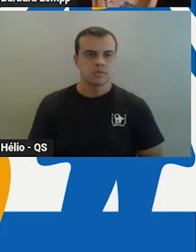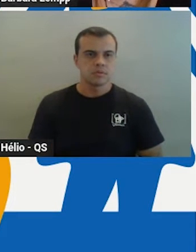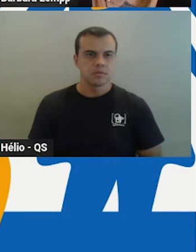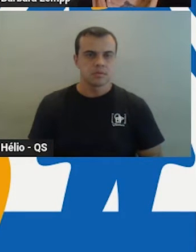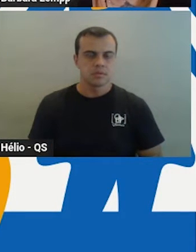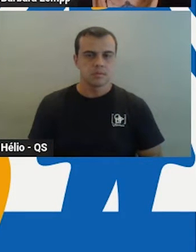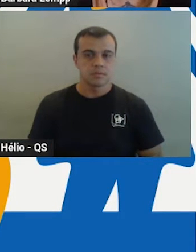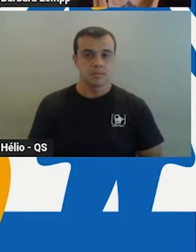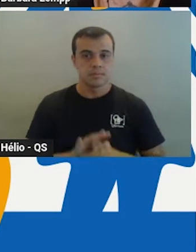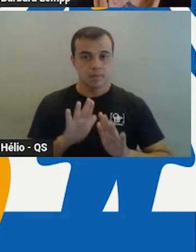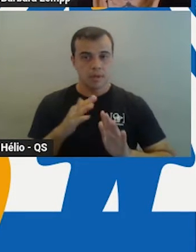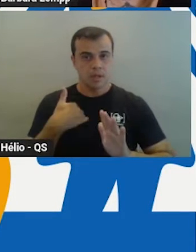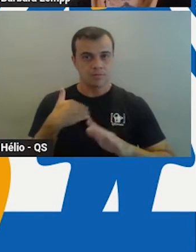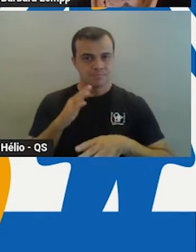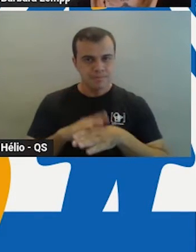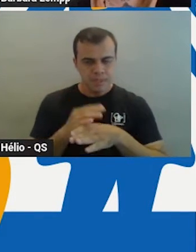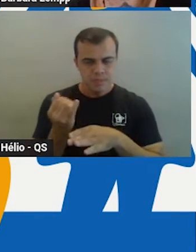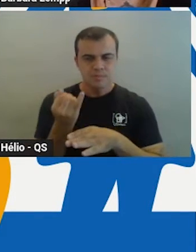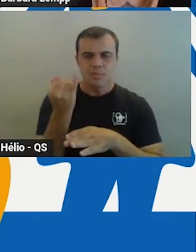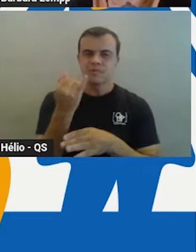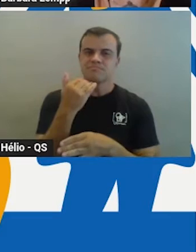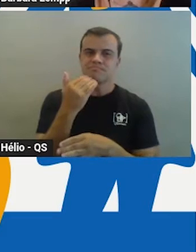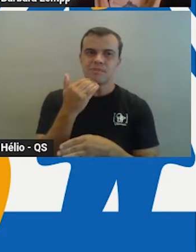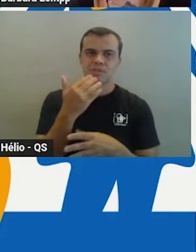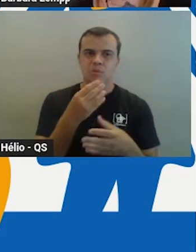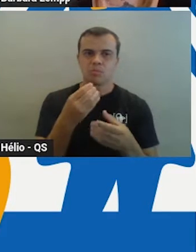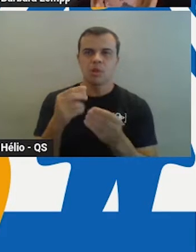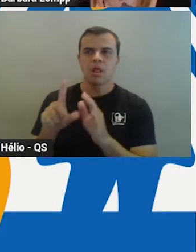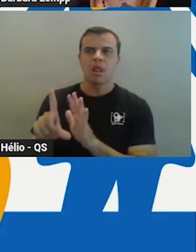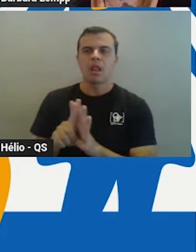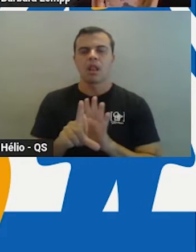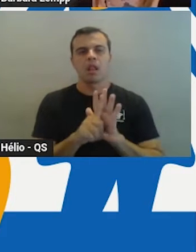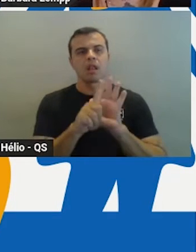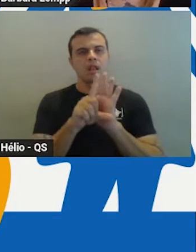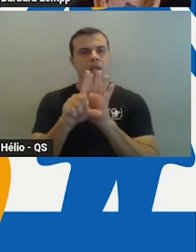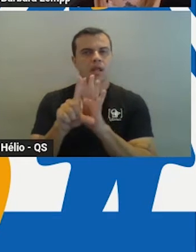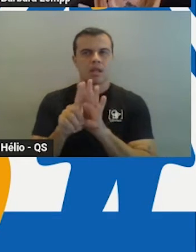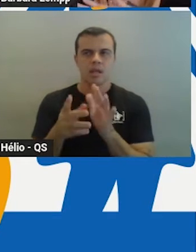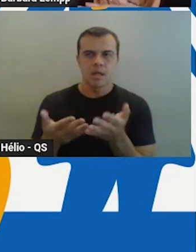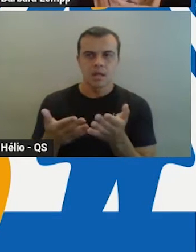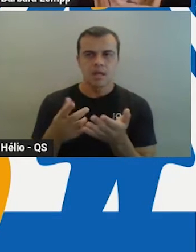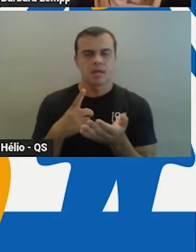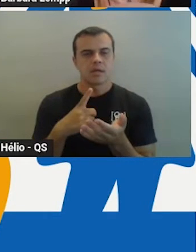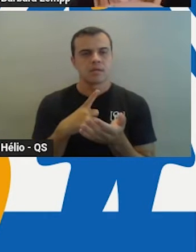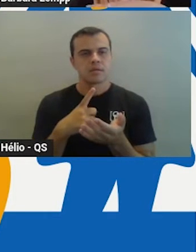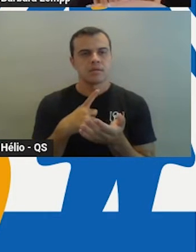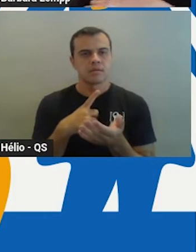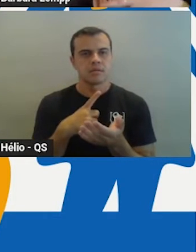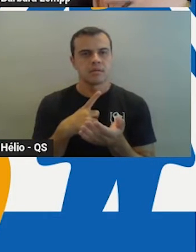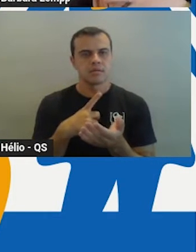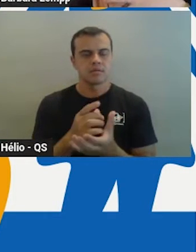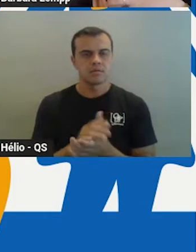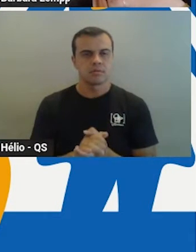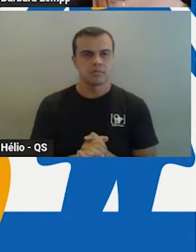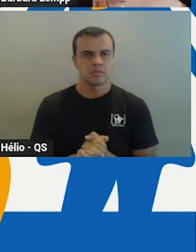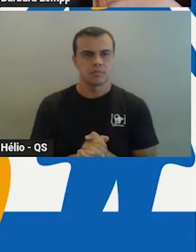Mas o que é mais importante, não adianta ter um monte de lei, não adianta ter um monte, né, de